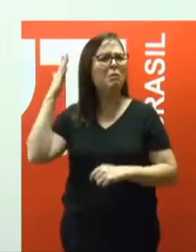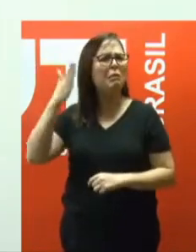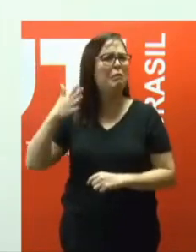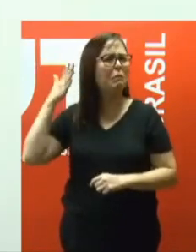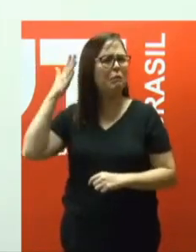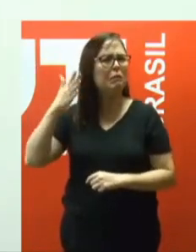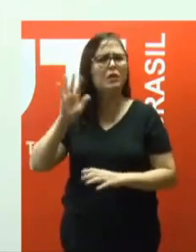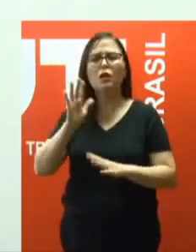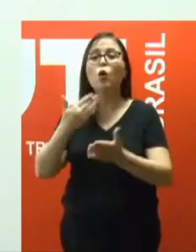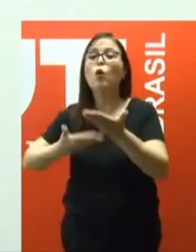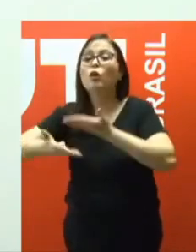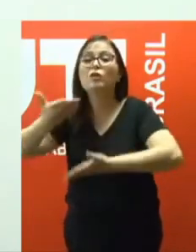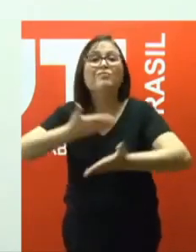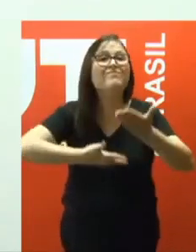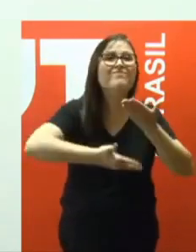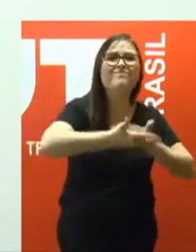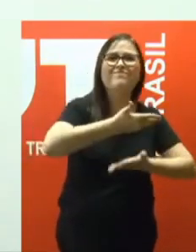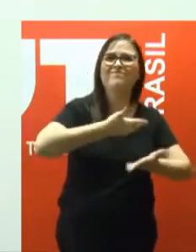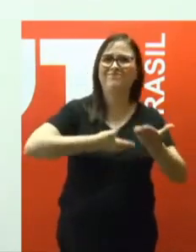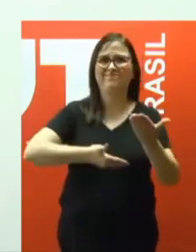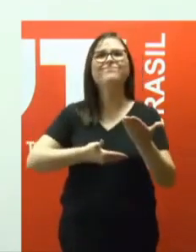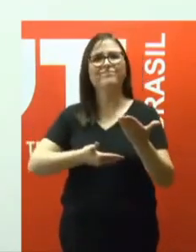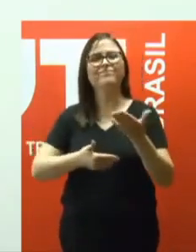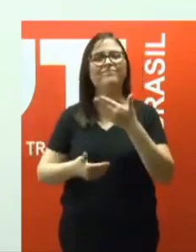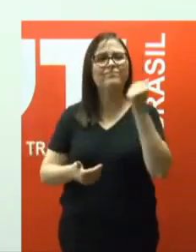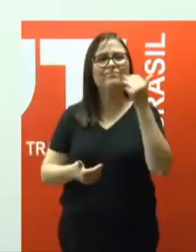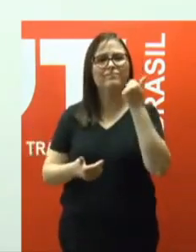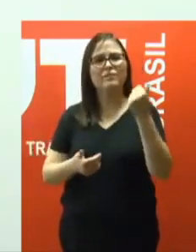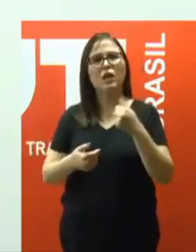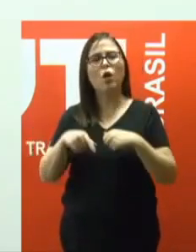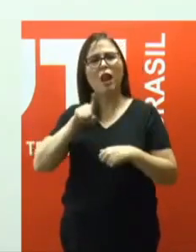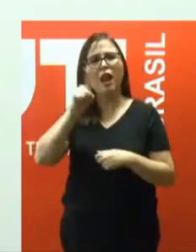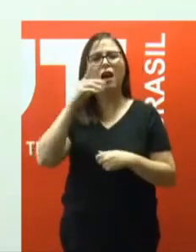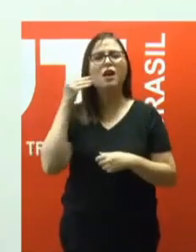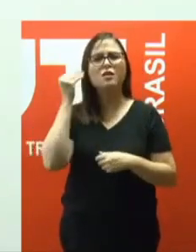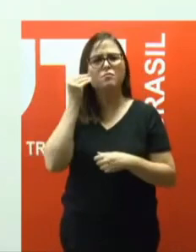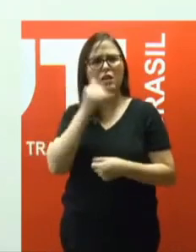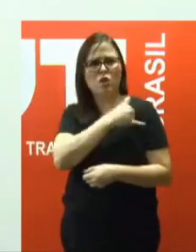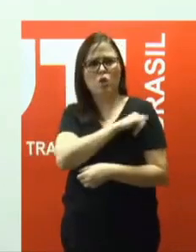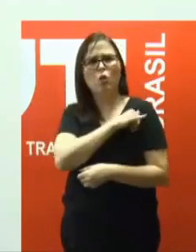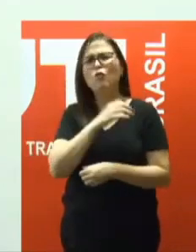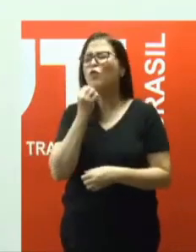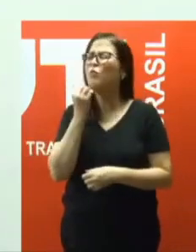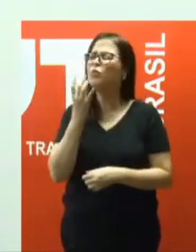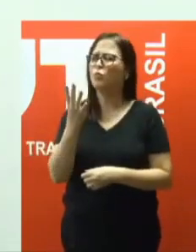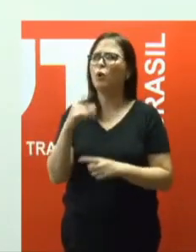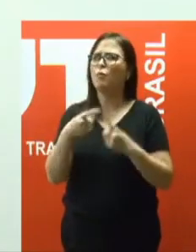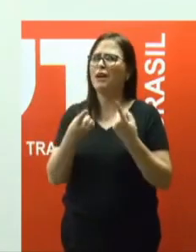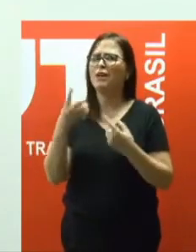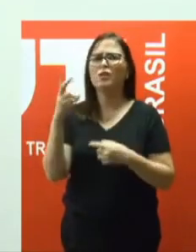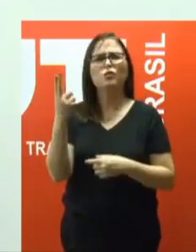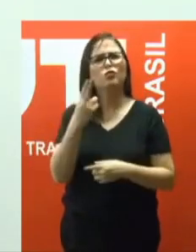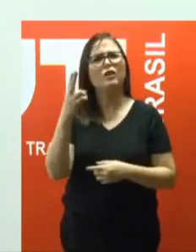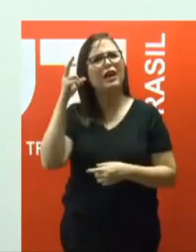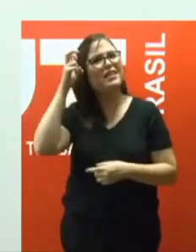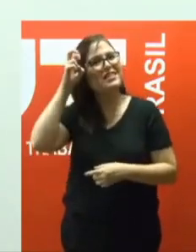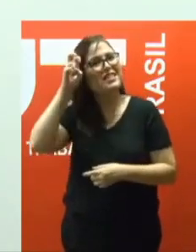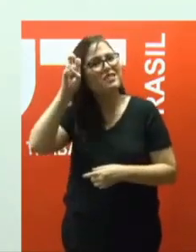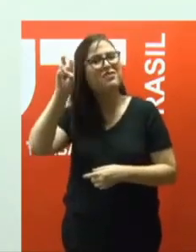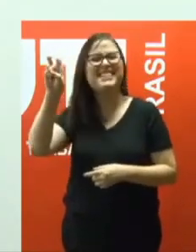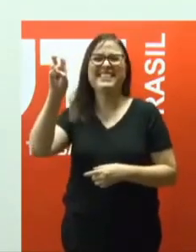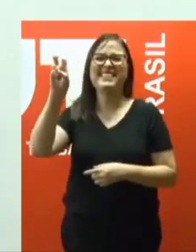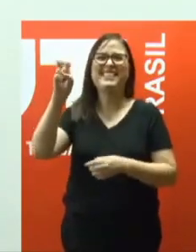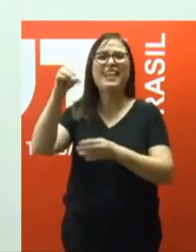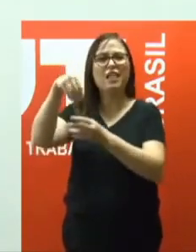comício e a interação com a sociedade. A experiência no Rio foi muito boa, só que não dá para ficar 5 dias em cada estado,